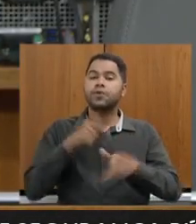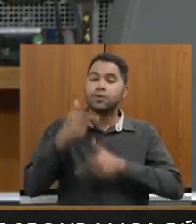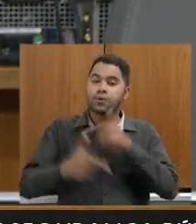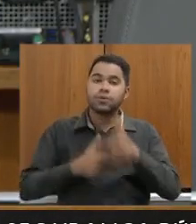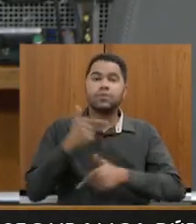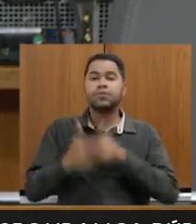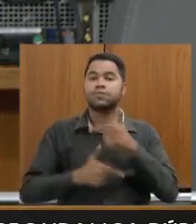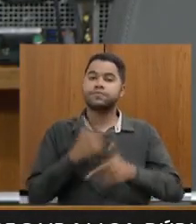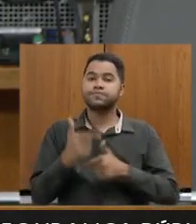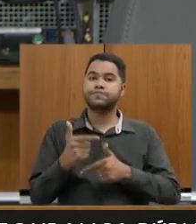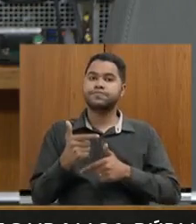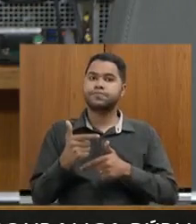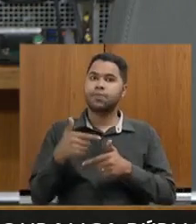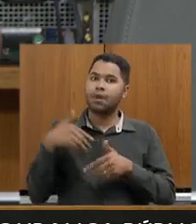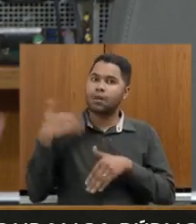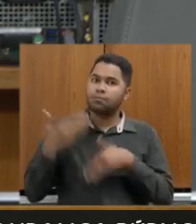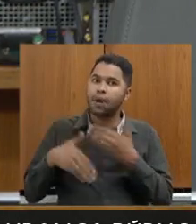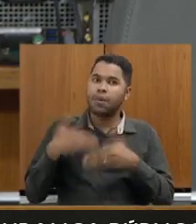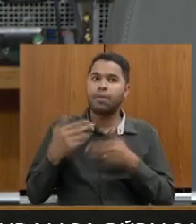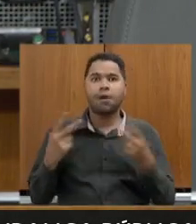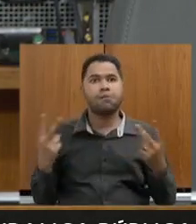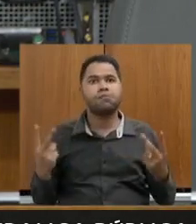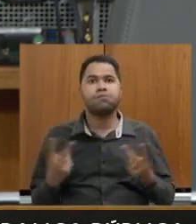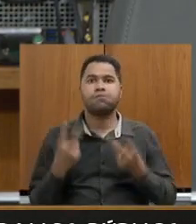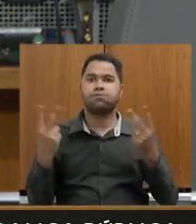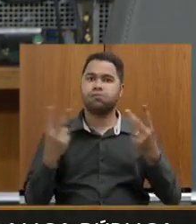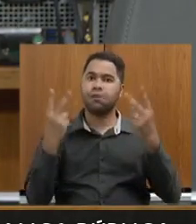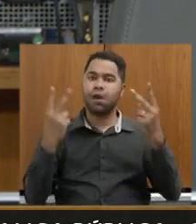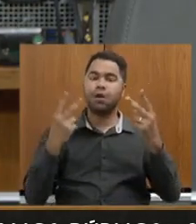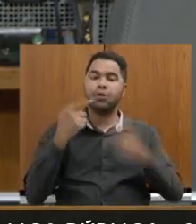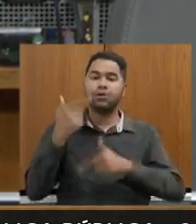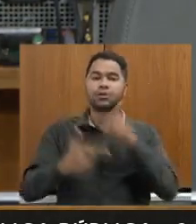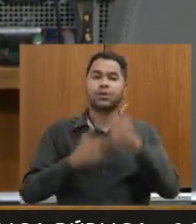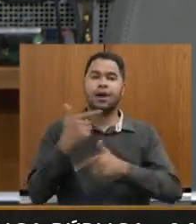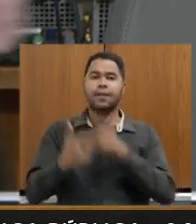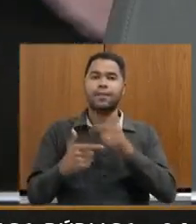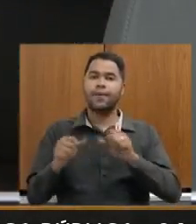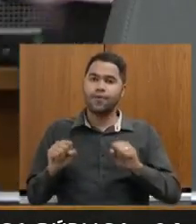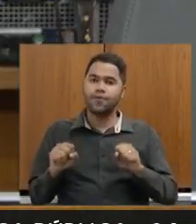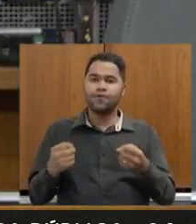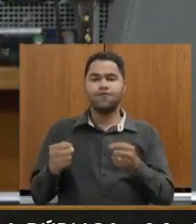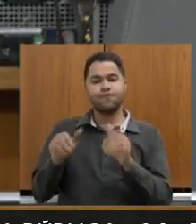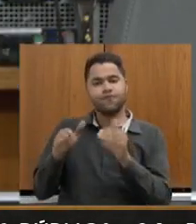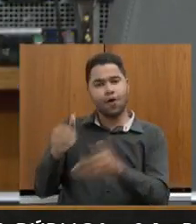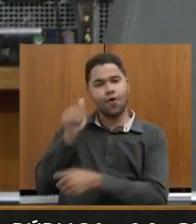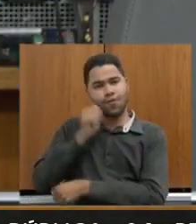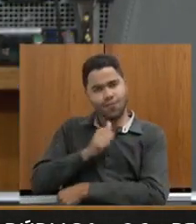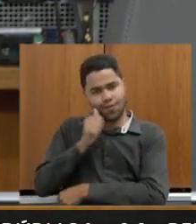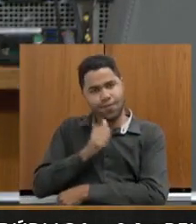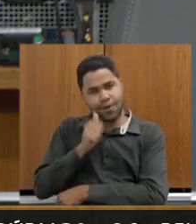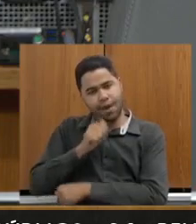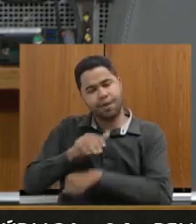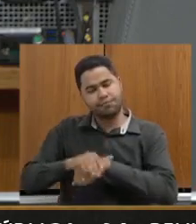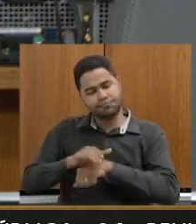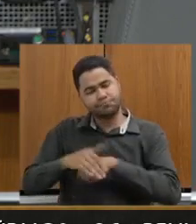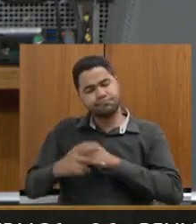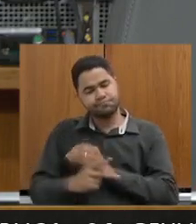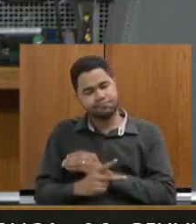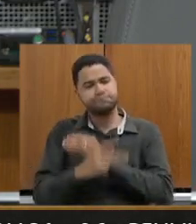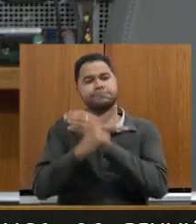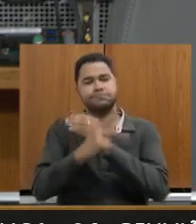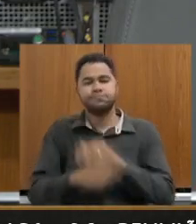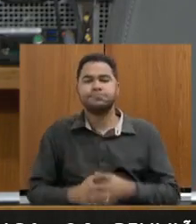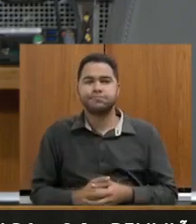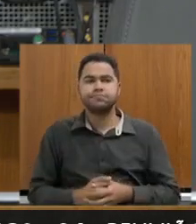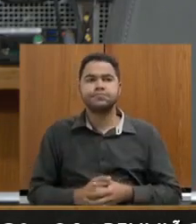trabalho é como cresceu e foi valorizado o trabalho da em defesa da mulher realizado pela Polícia Civil